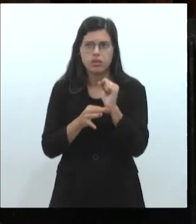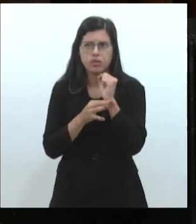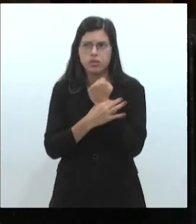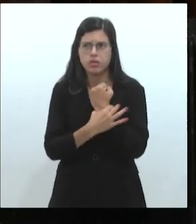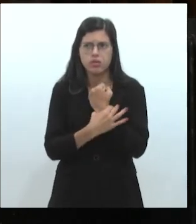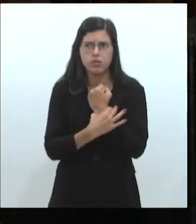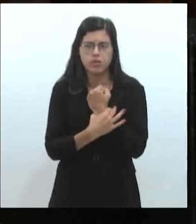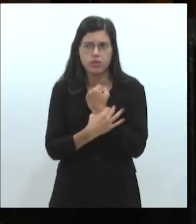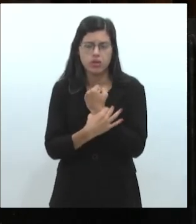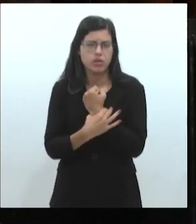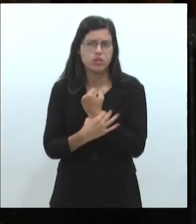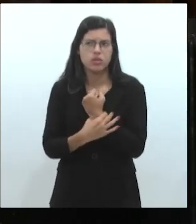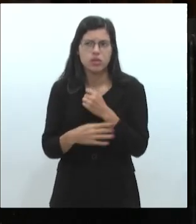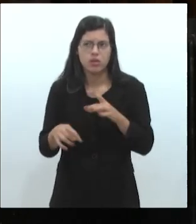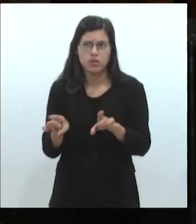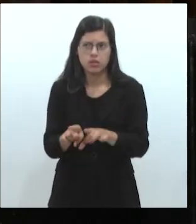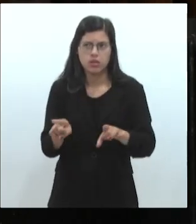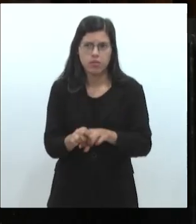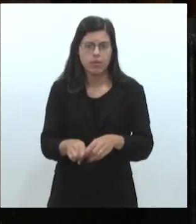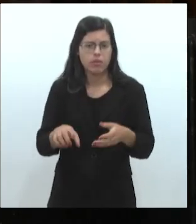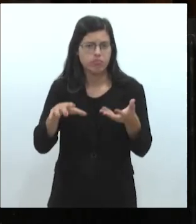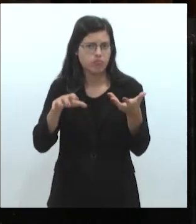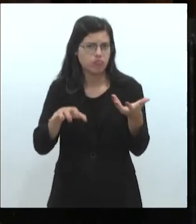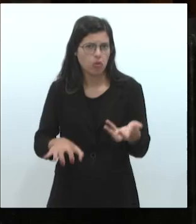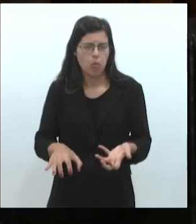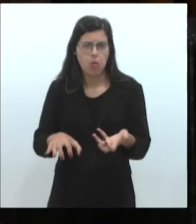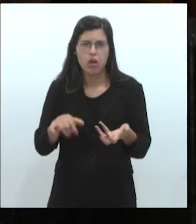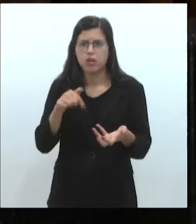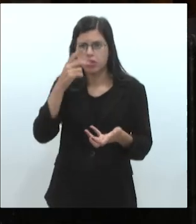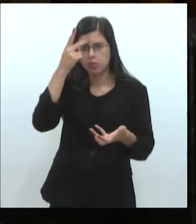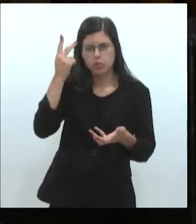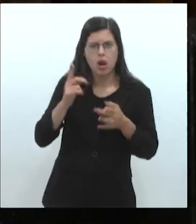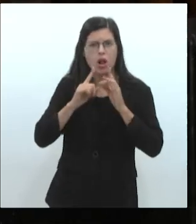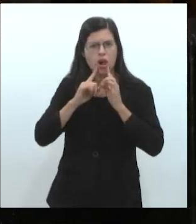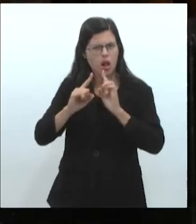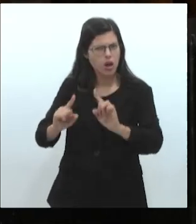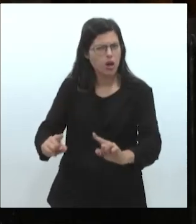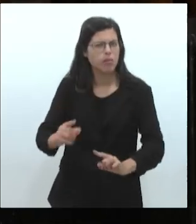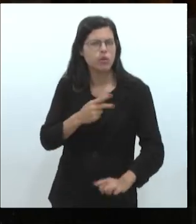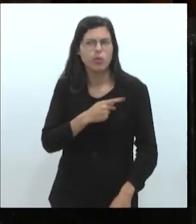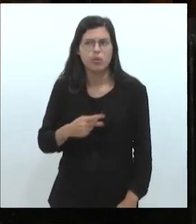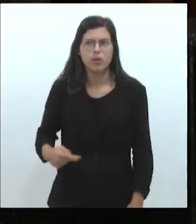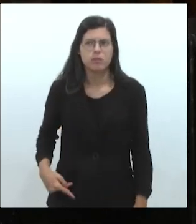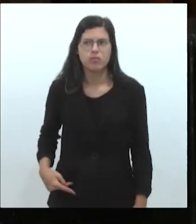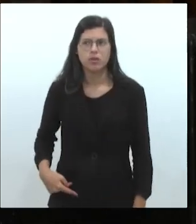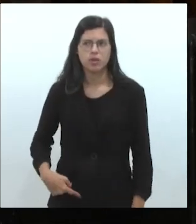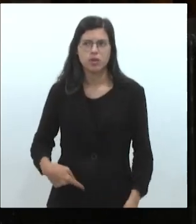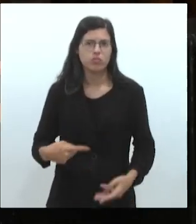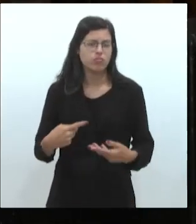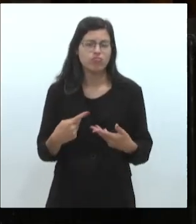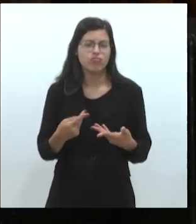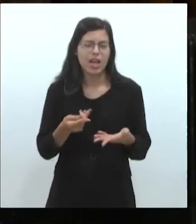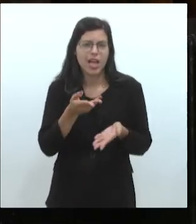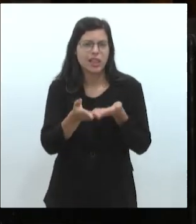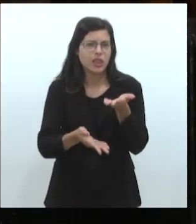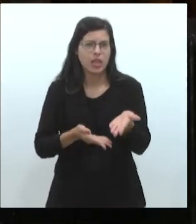os interlocutores do Congresso também muito reclamam do presidente, que não tem atendido nem seus ministros. Está cuidando de